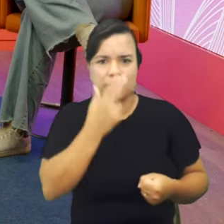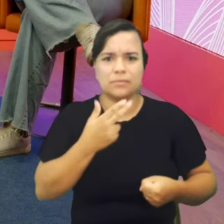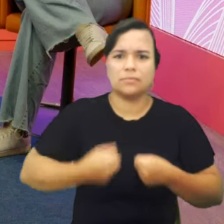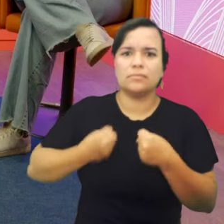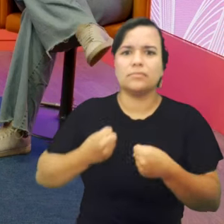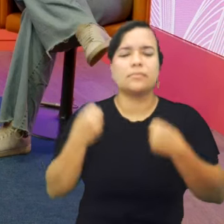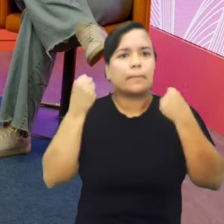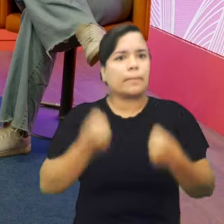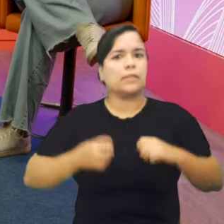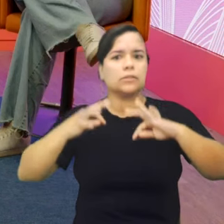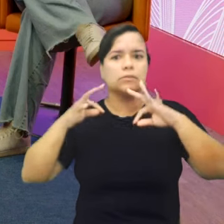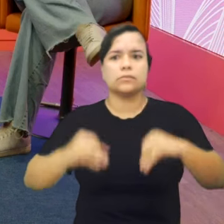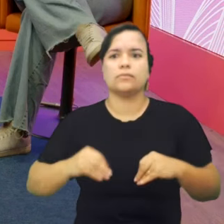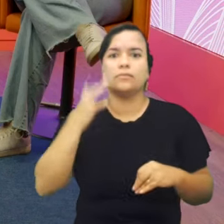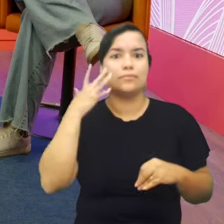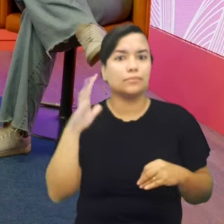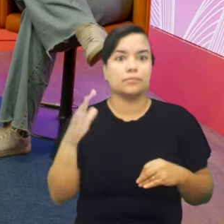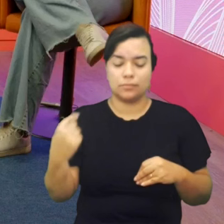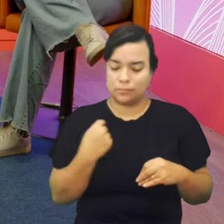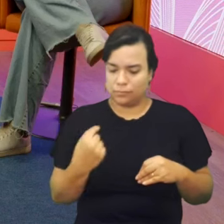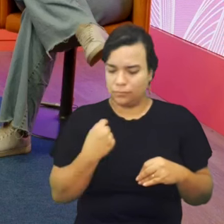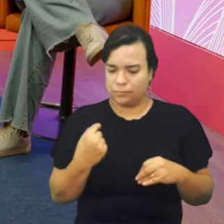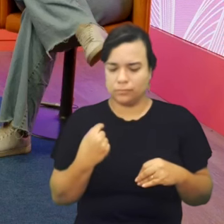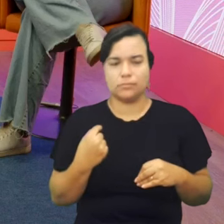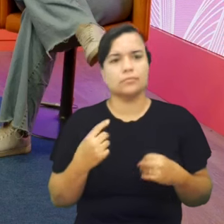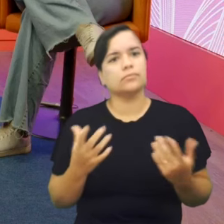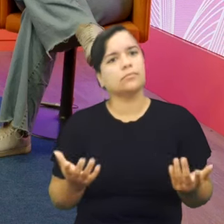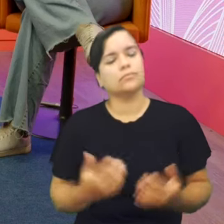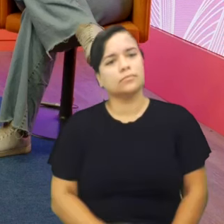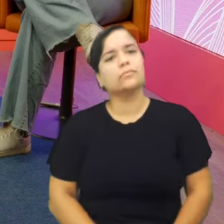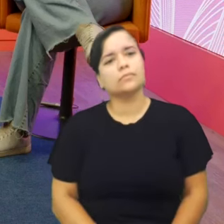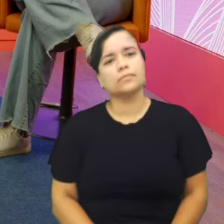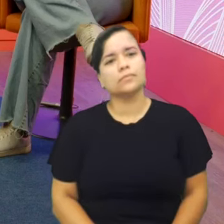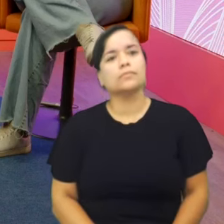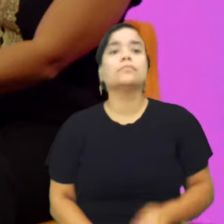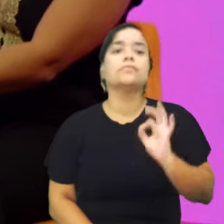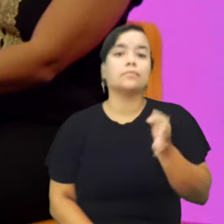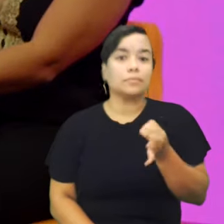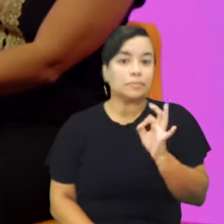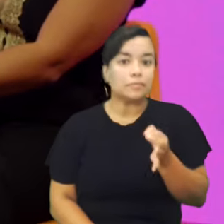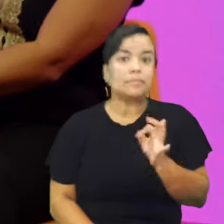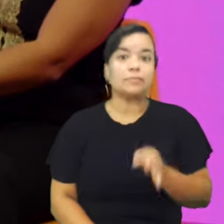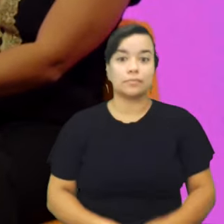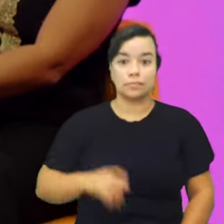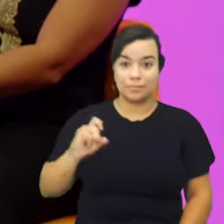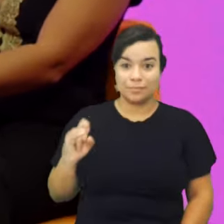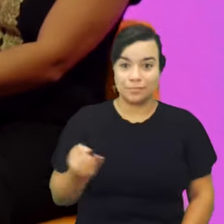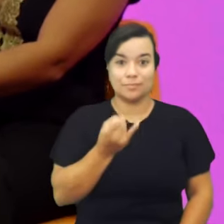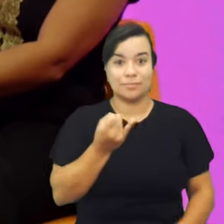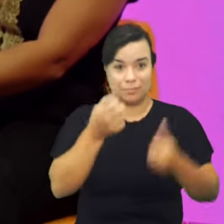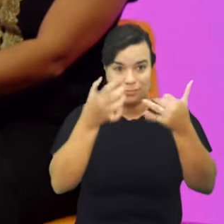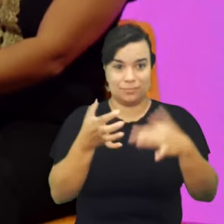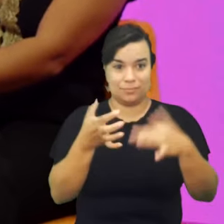de absolutamente tudo, que elas já não sabem mais quem elas são. É, exatamente. E até aproveitar, né, desse gancho que